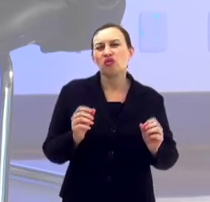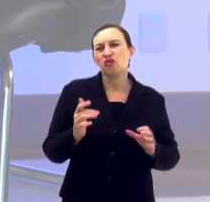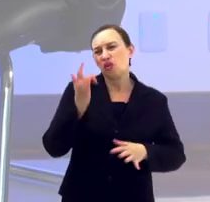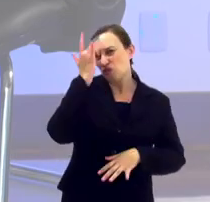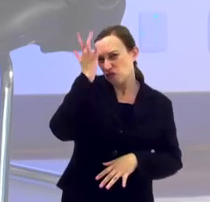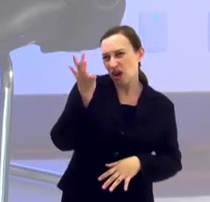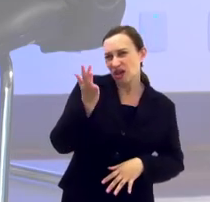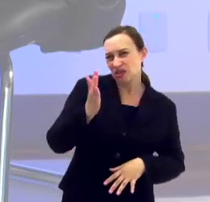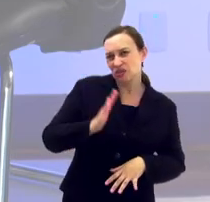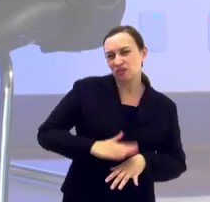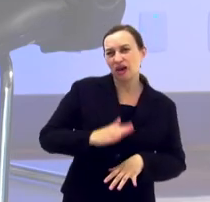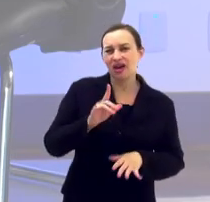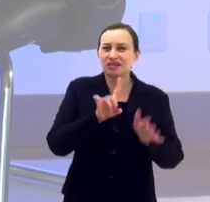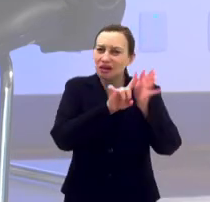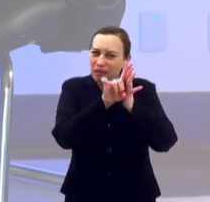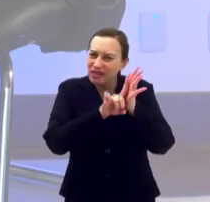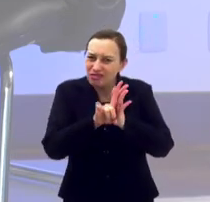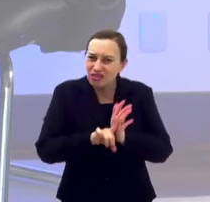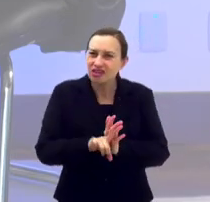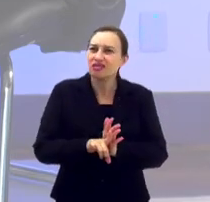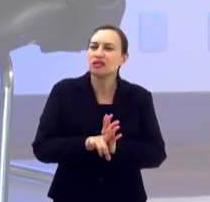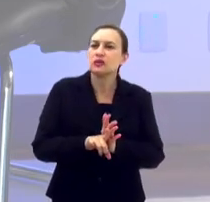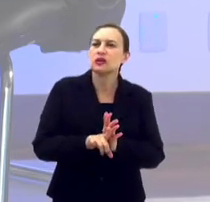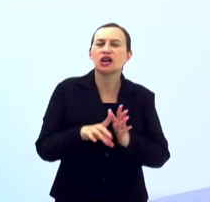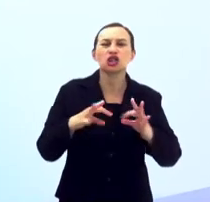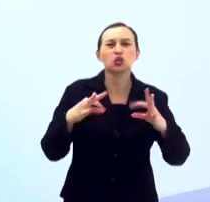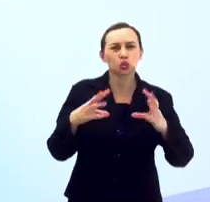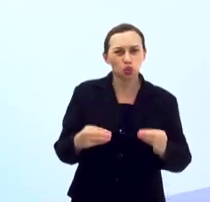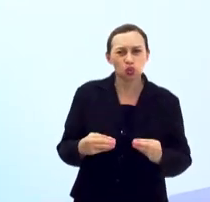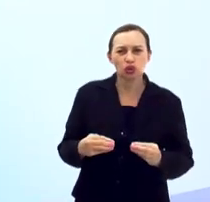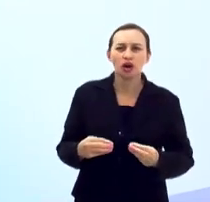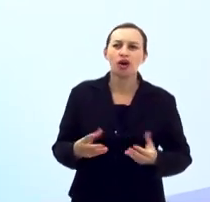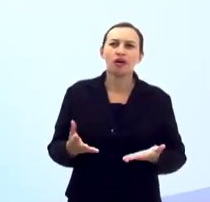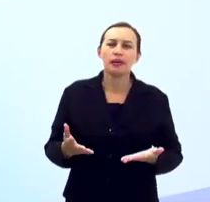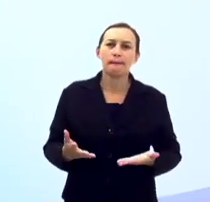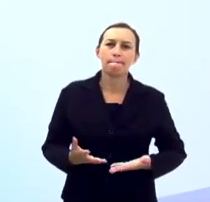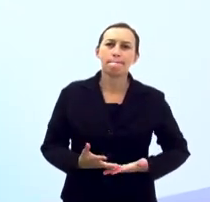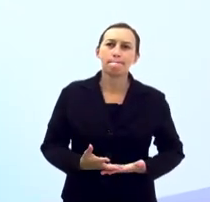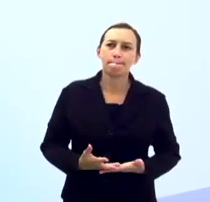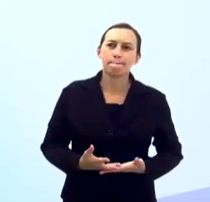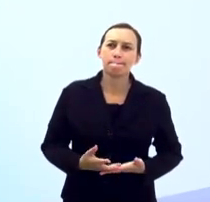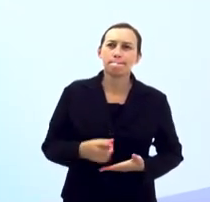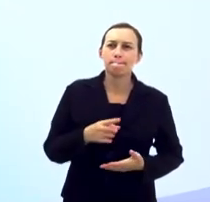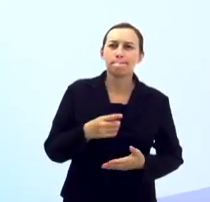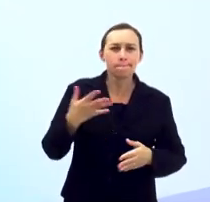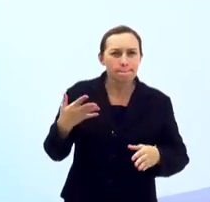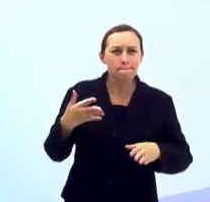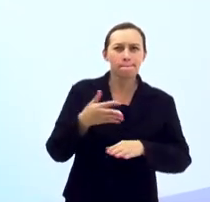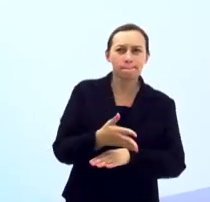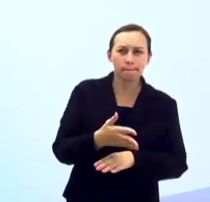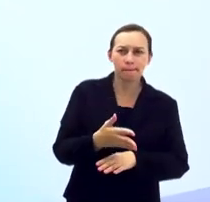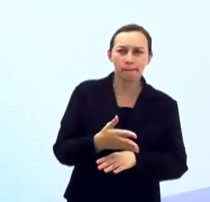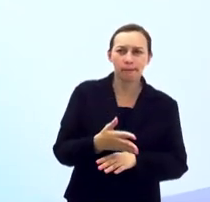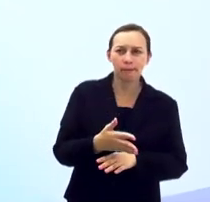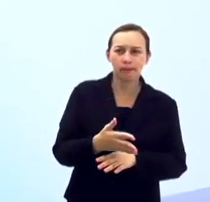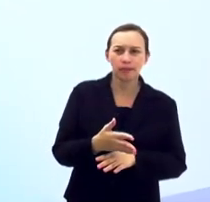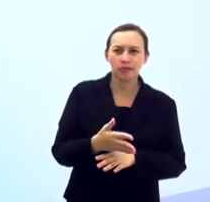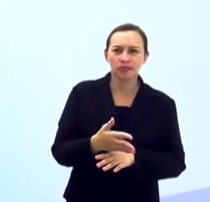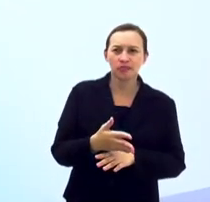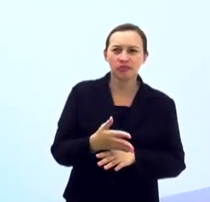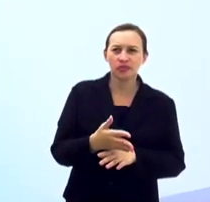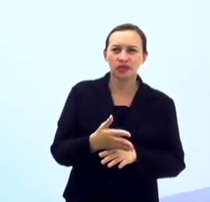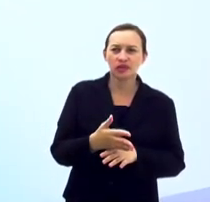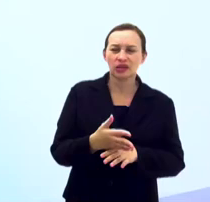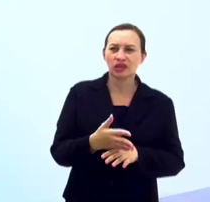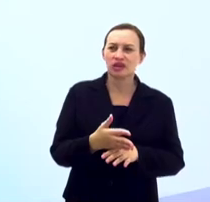digamos que ficou mais fácil, toda a forma de pesquisa e tudo mais, vocês chegaram a fazer um